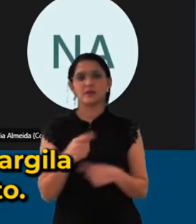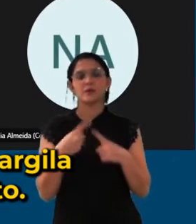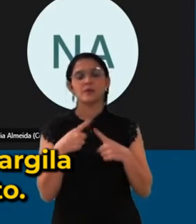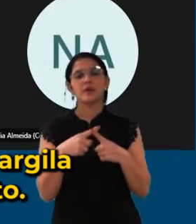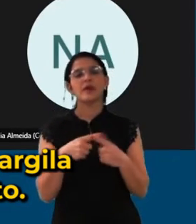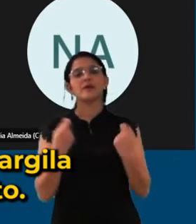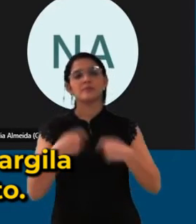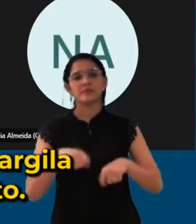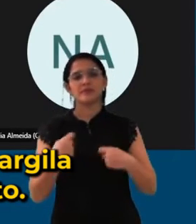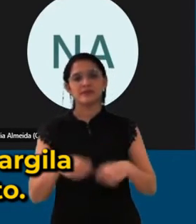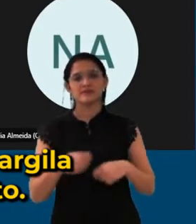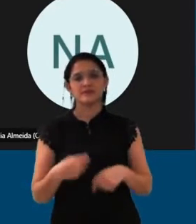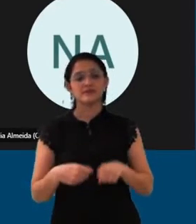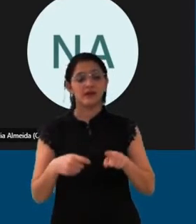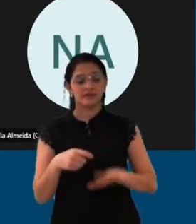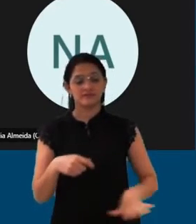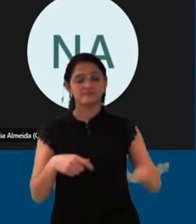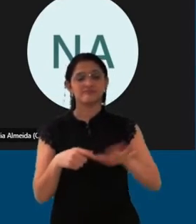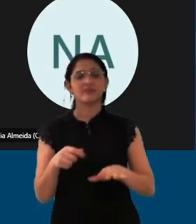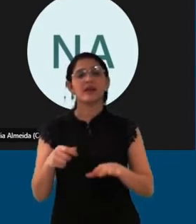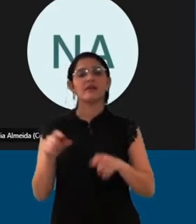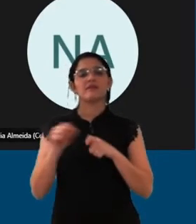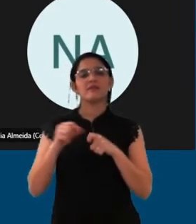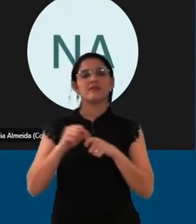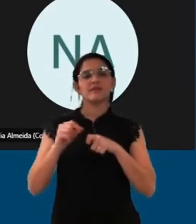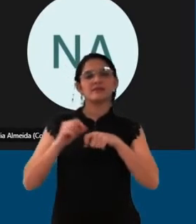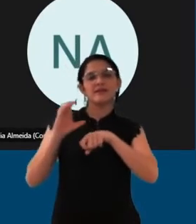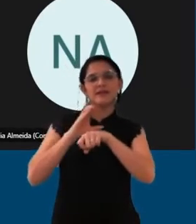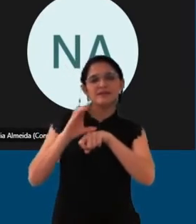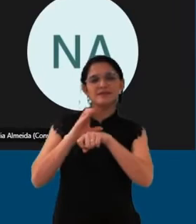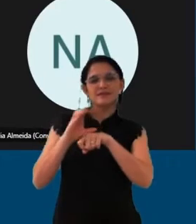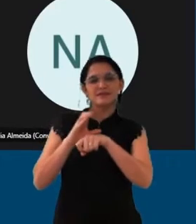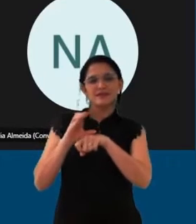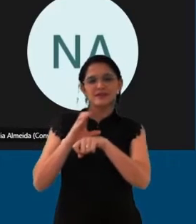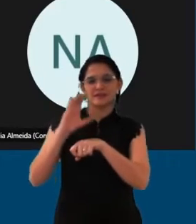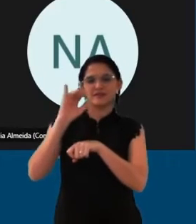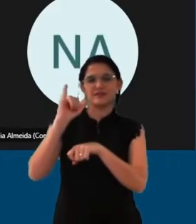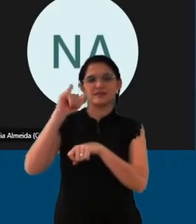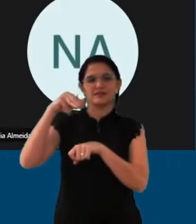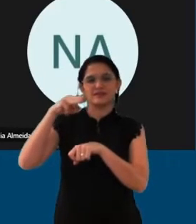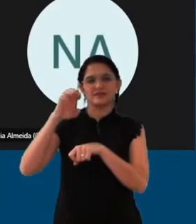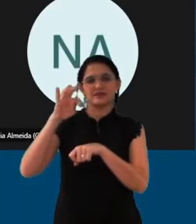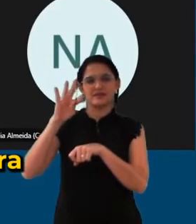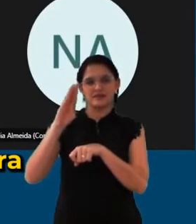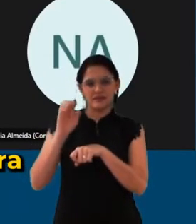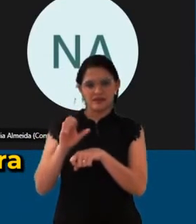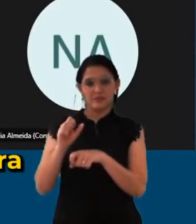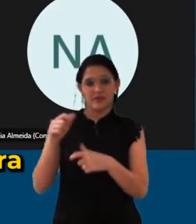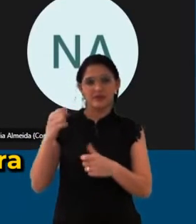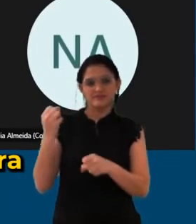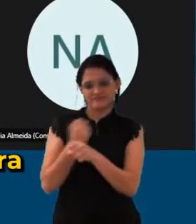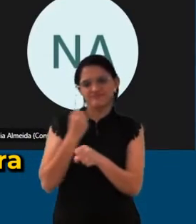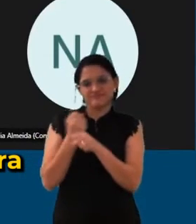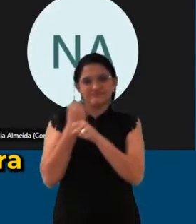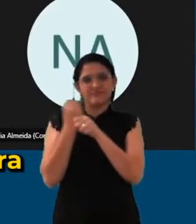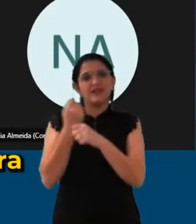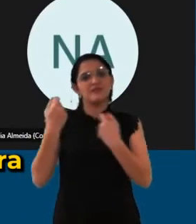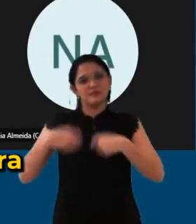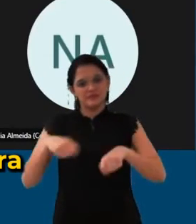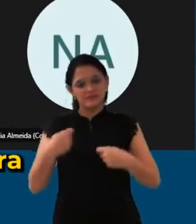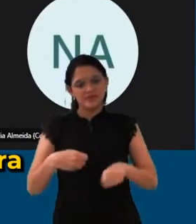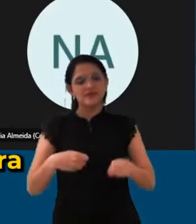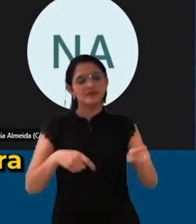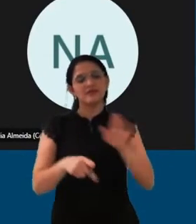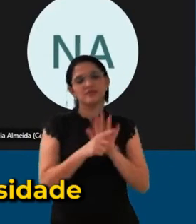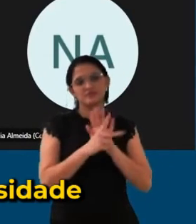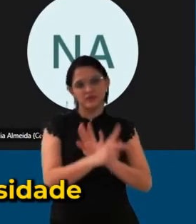para o processo de fabricação de cimento, né? Então, como o Wallace explicou, naquele